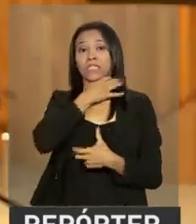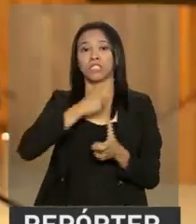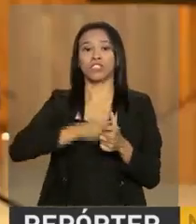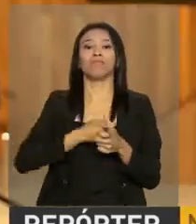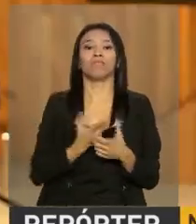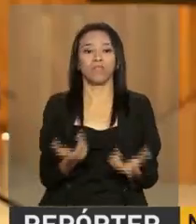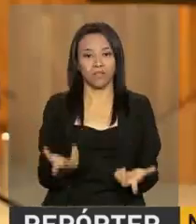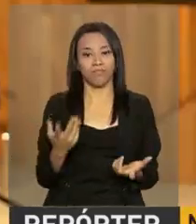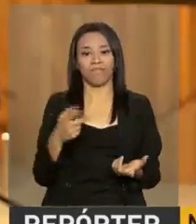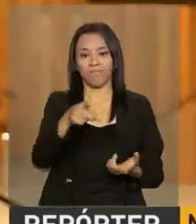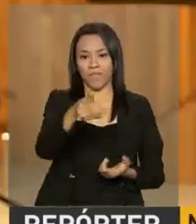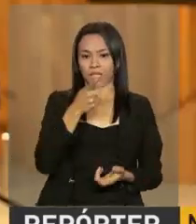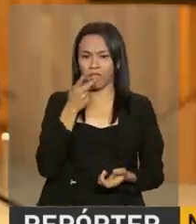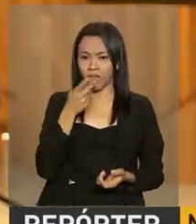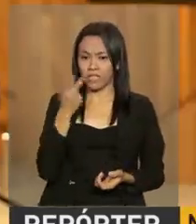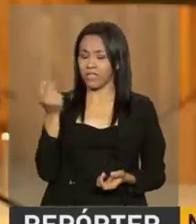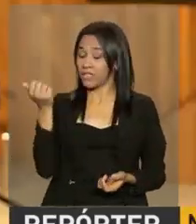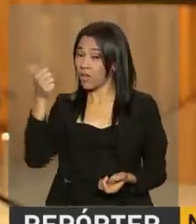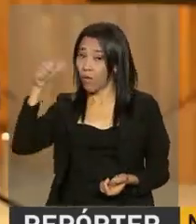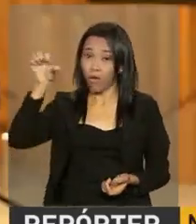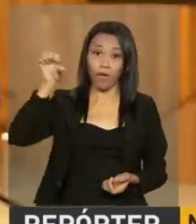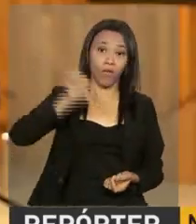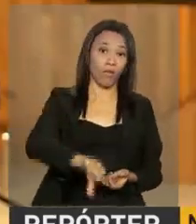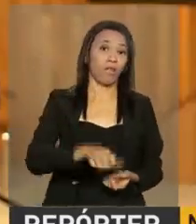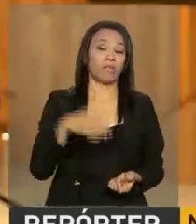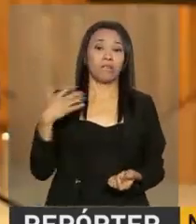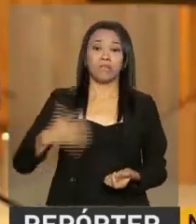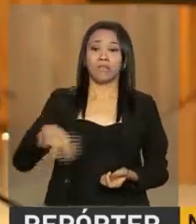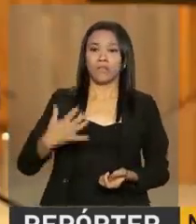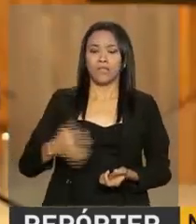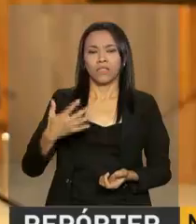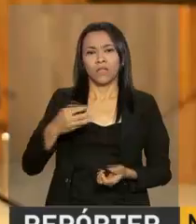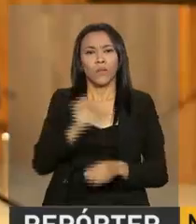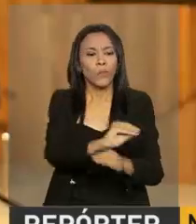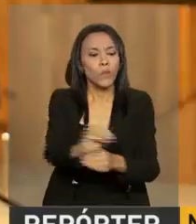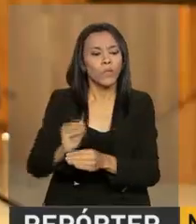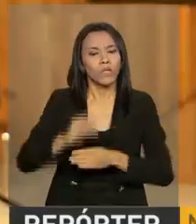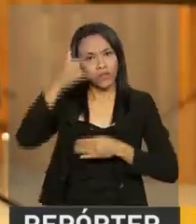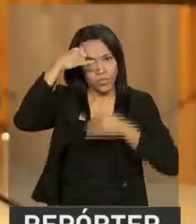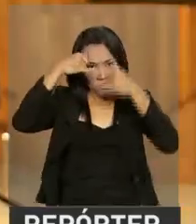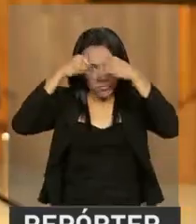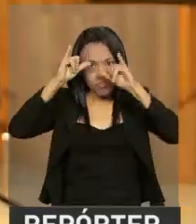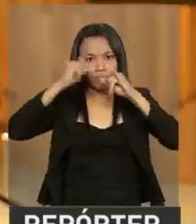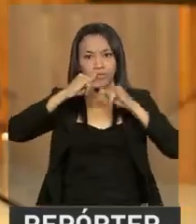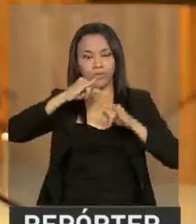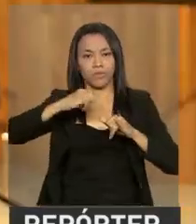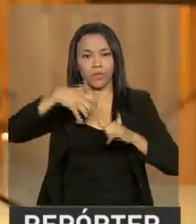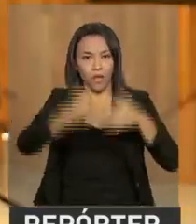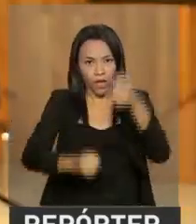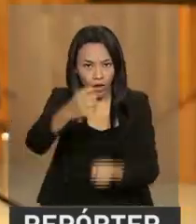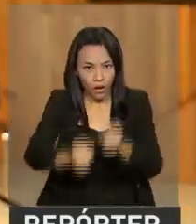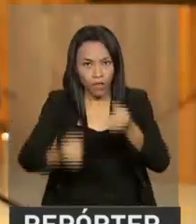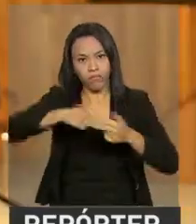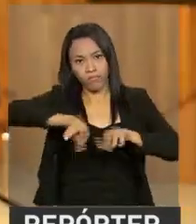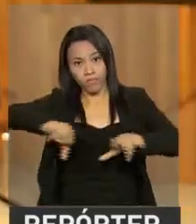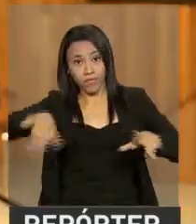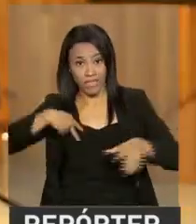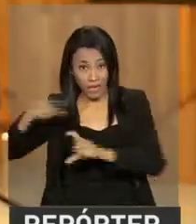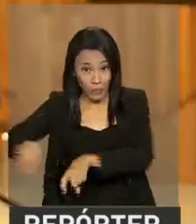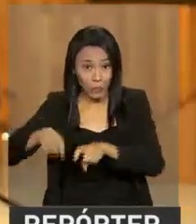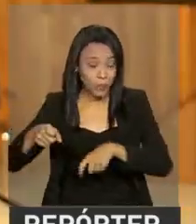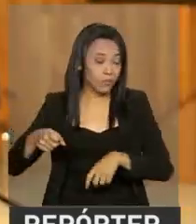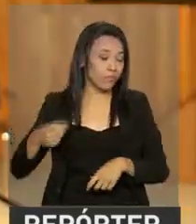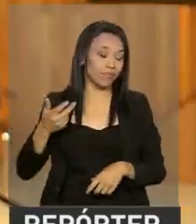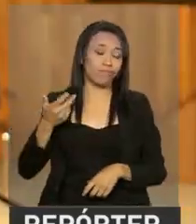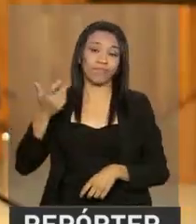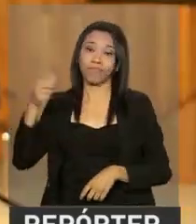arrasado terrivelmente com a nossa criação de gado leiteiro, E com a agricultura ninguém nem fala, mas